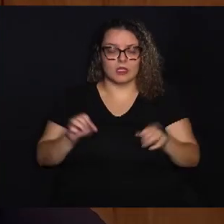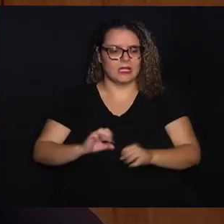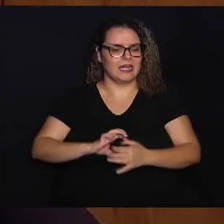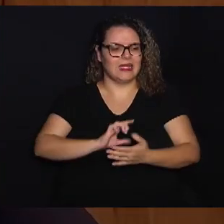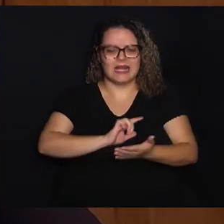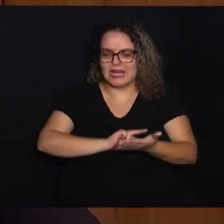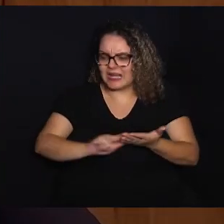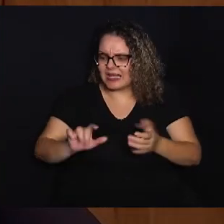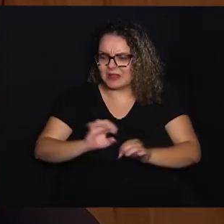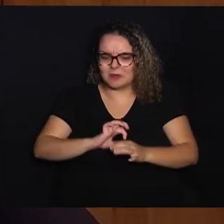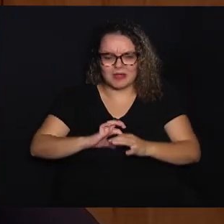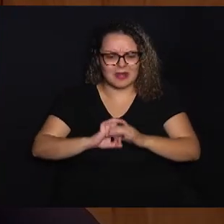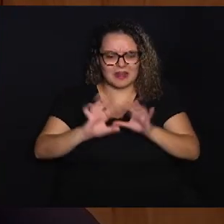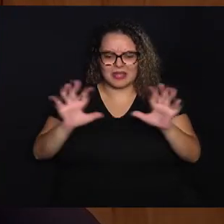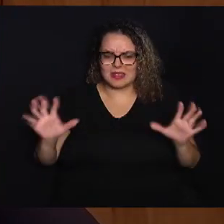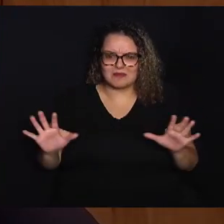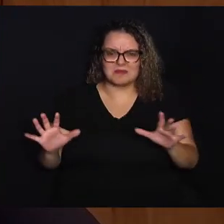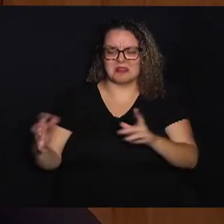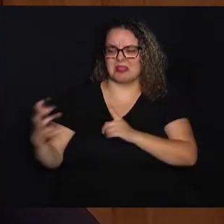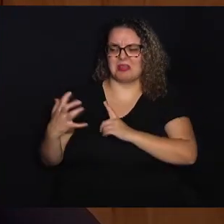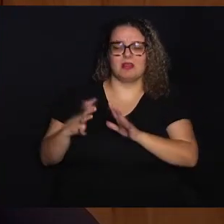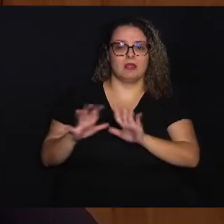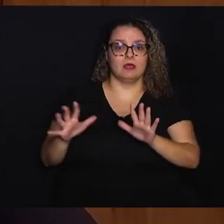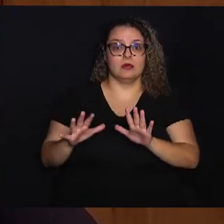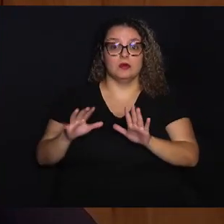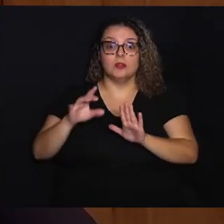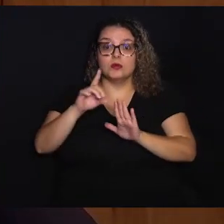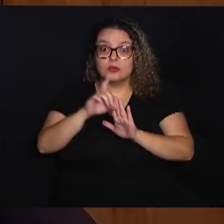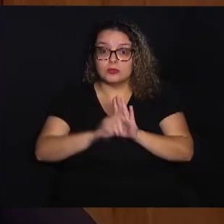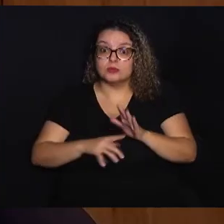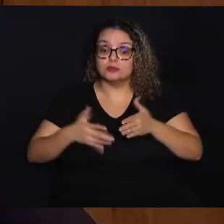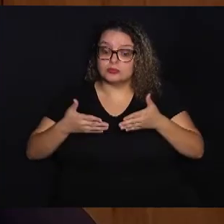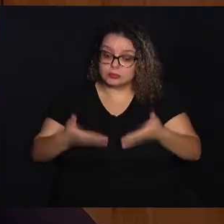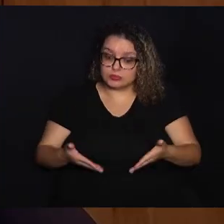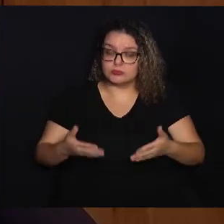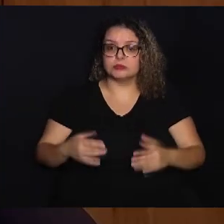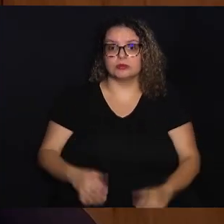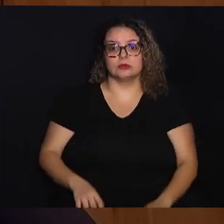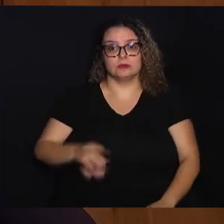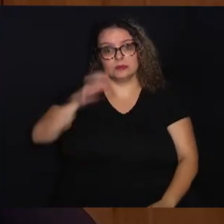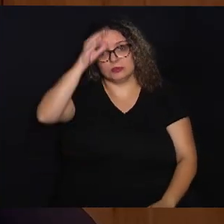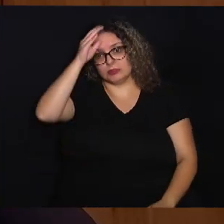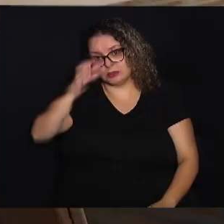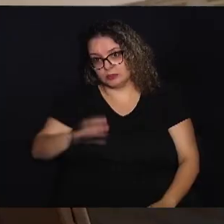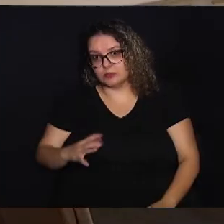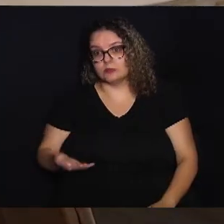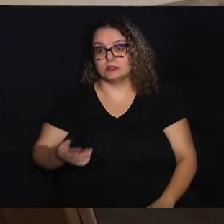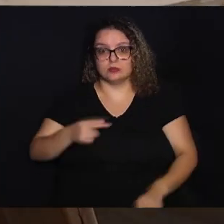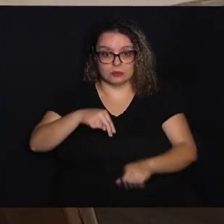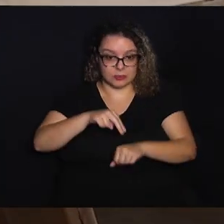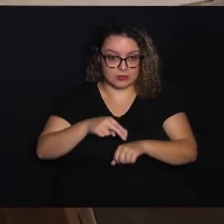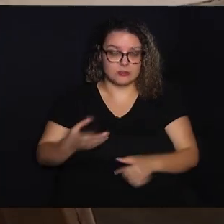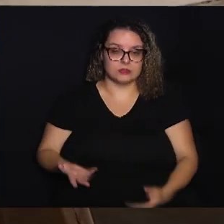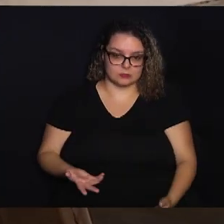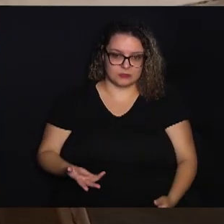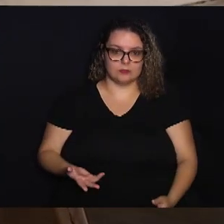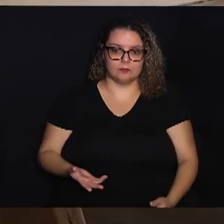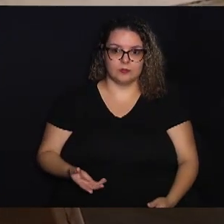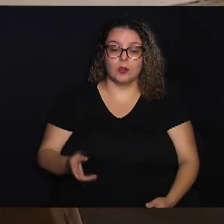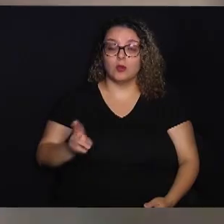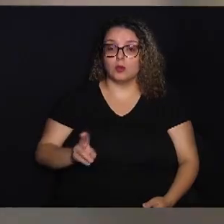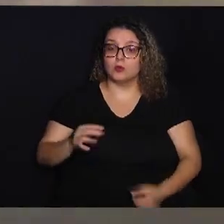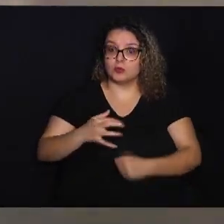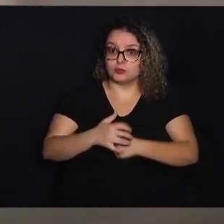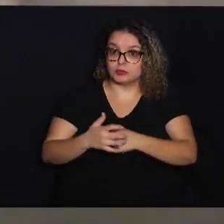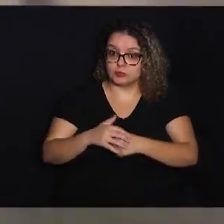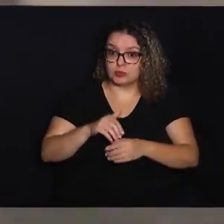externas, para eleger o dirigente daquele município, daquele estado, daquela nação. A implementação do voto